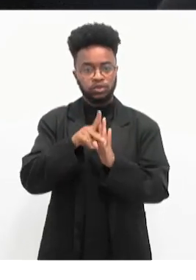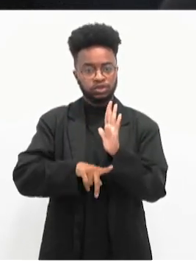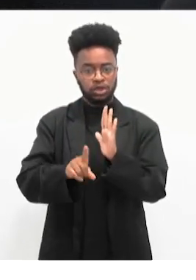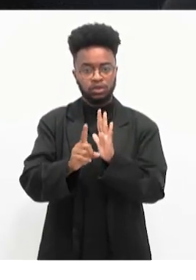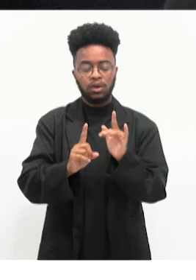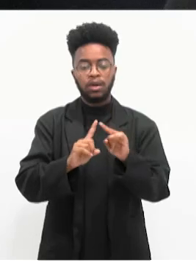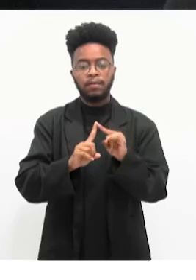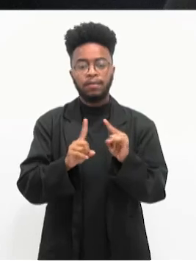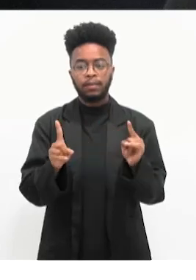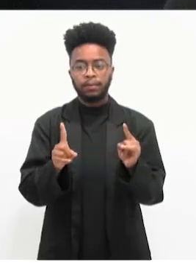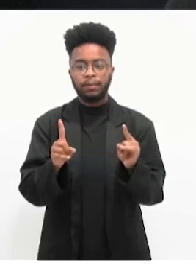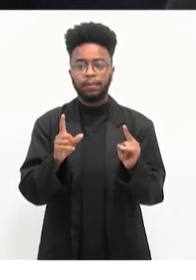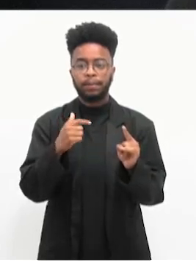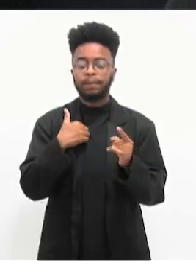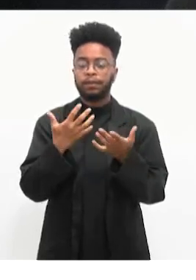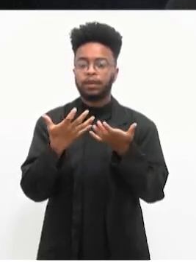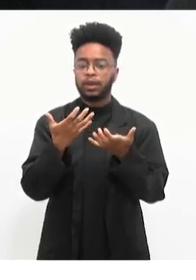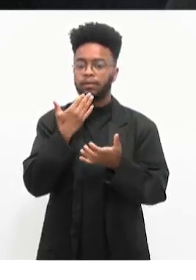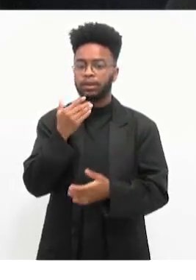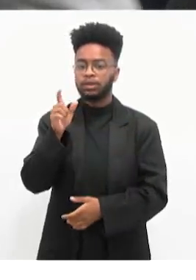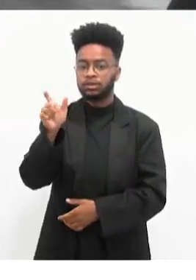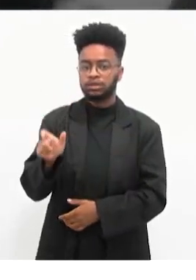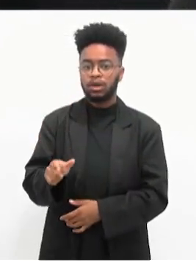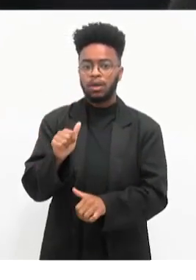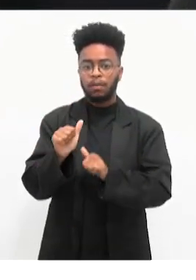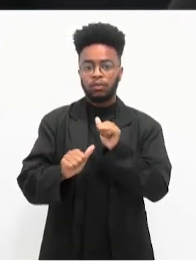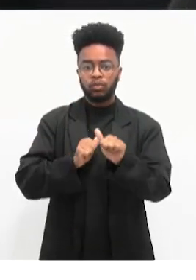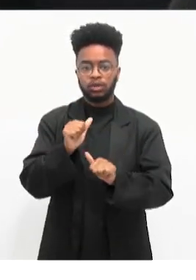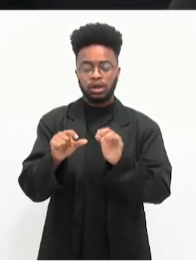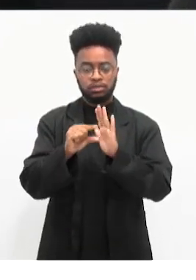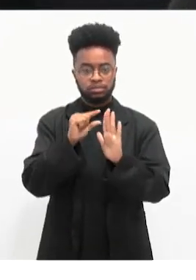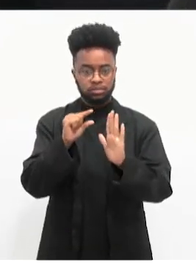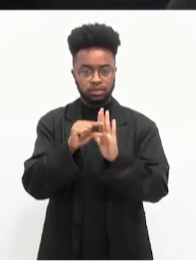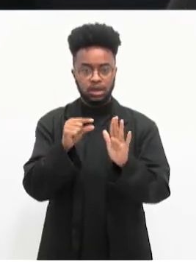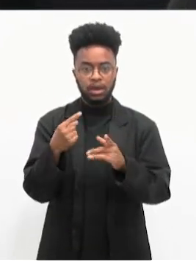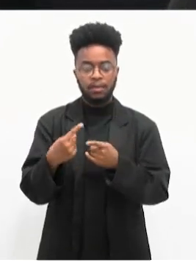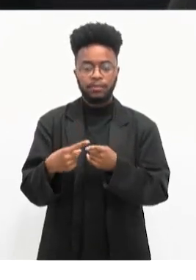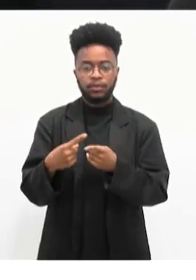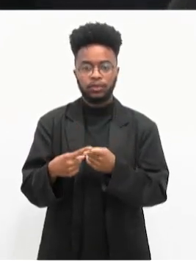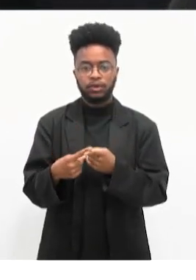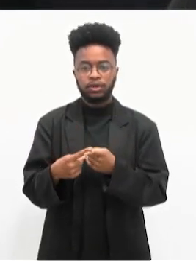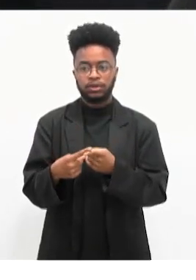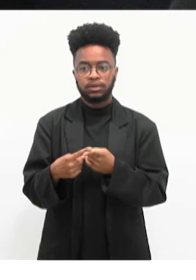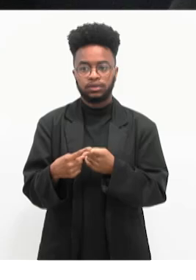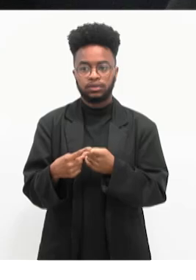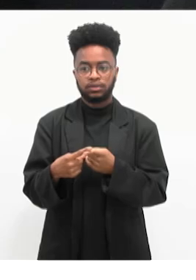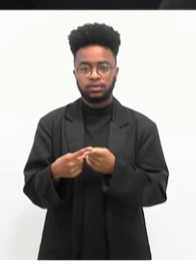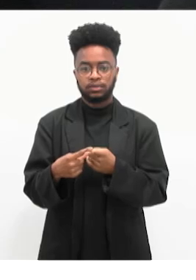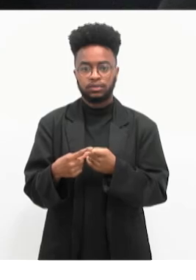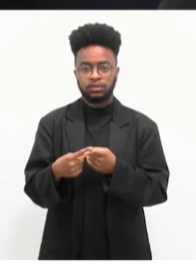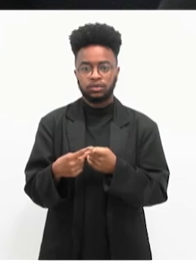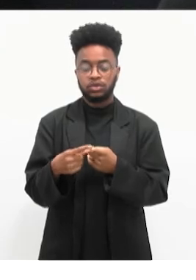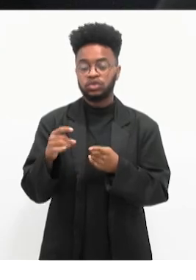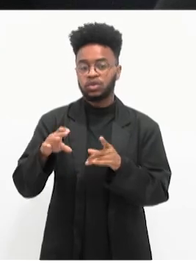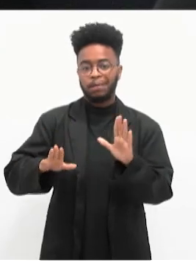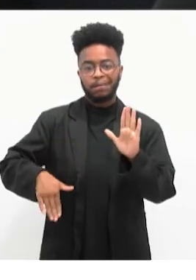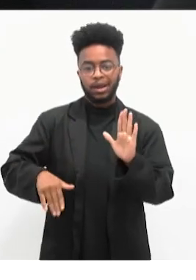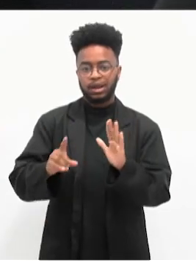senhor alterasse a sua emenda para que ele fosse não só de praia,